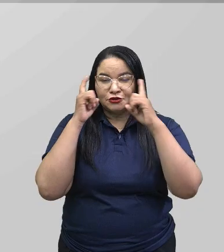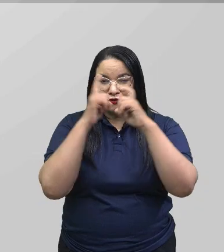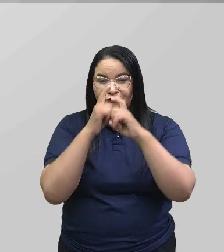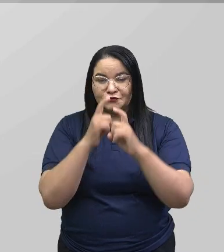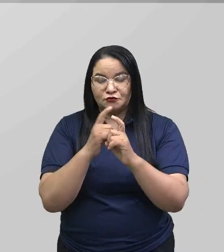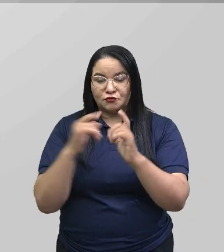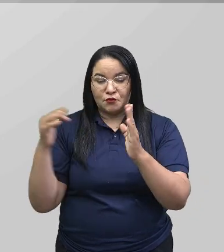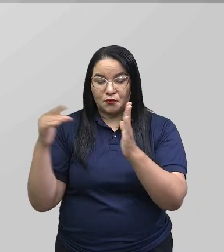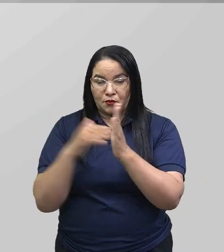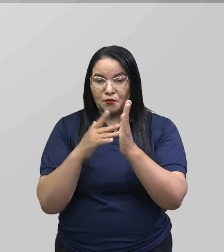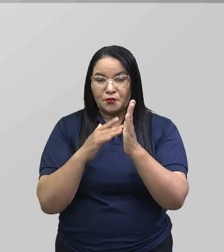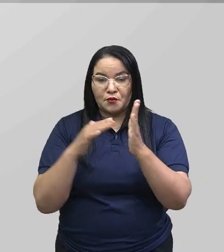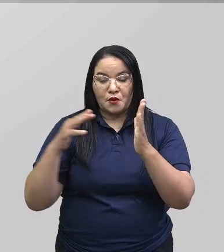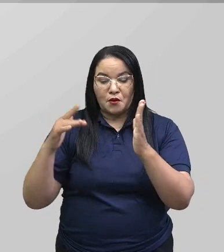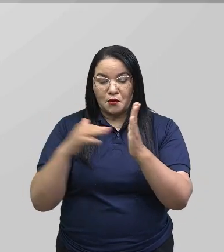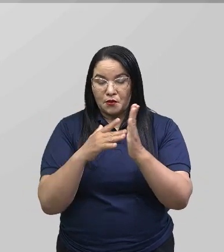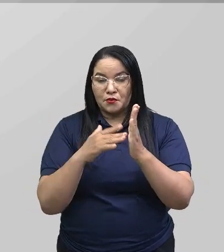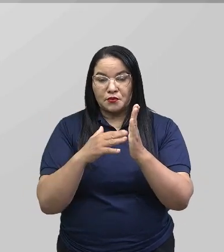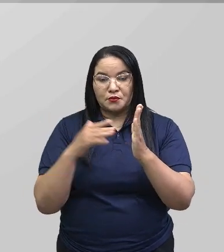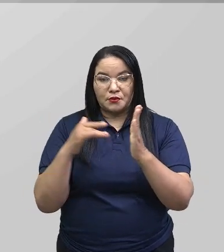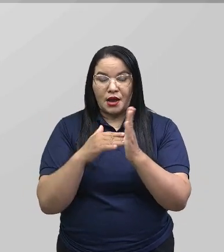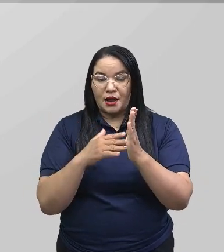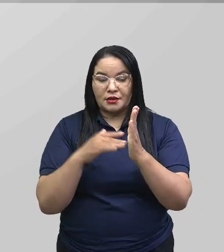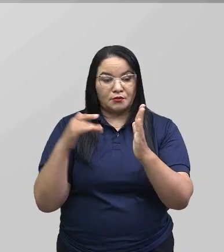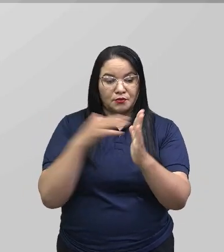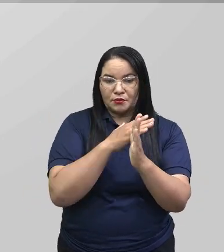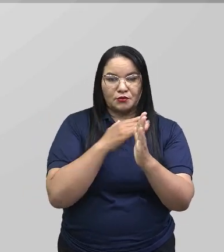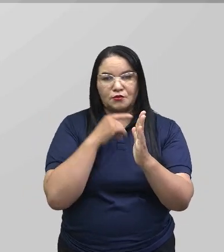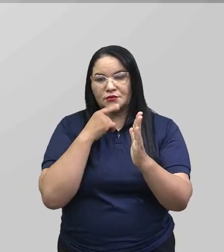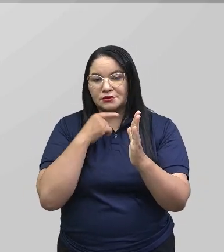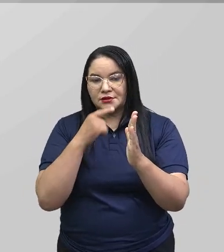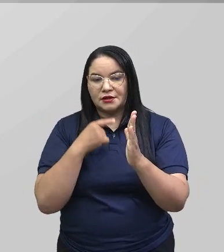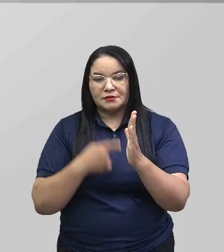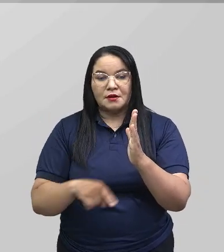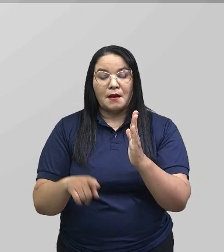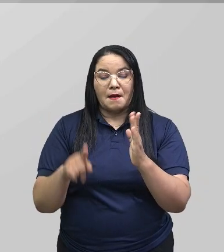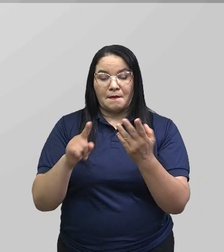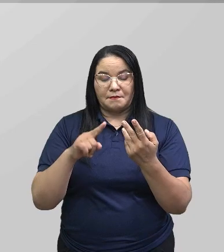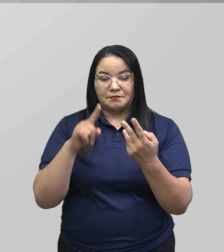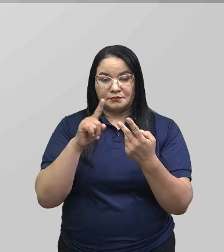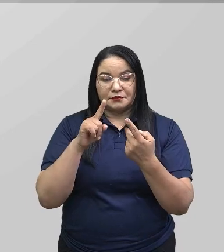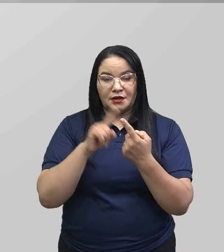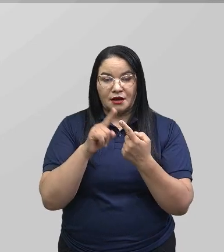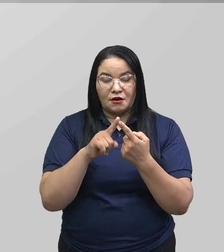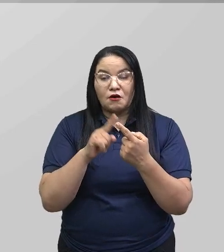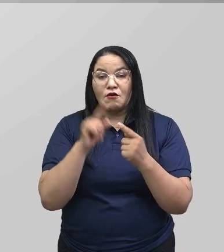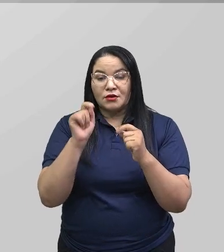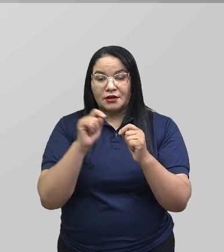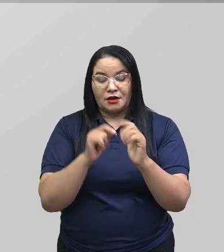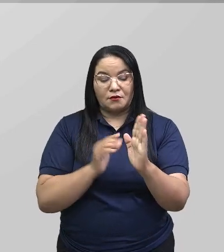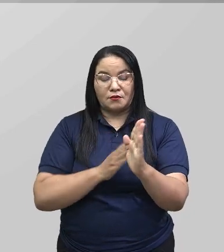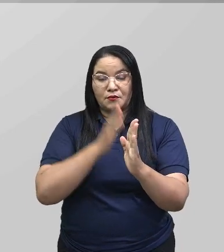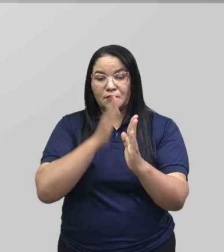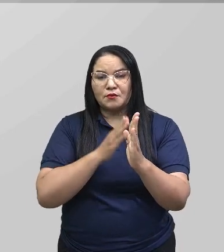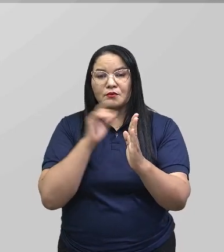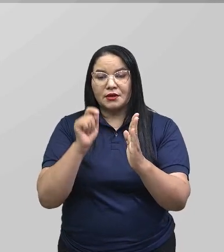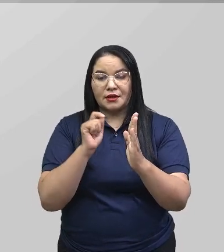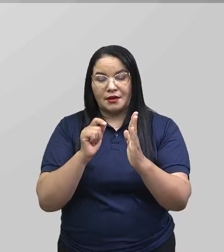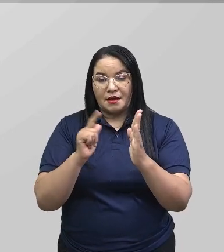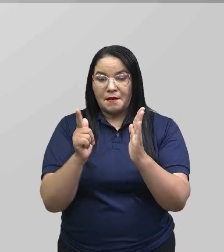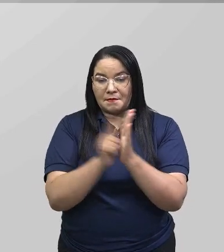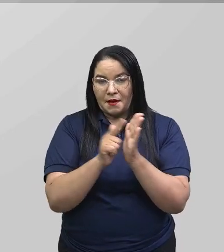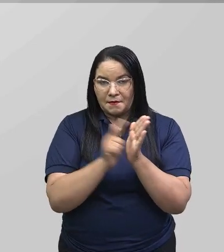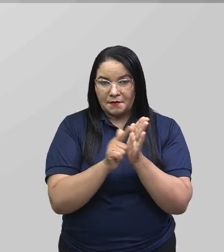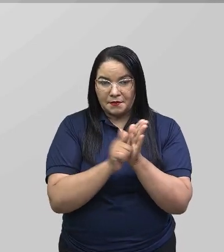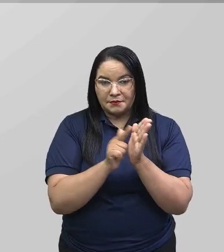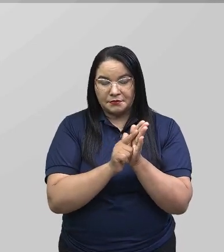nos corpos. Por esse motivo, a partícula alfa já tem como barreira o papel. Então, quando ela encontra um papel, uma folha de